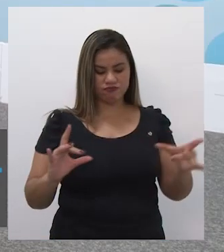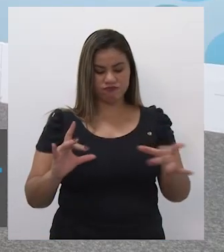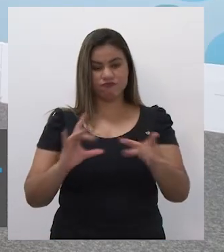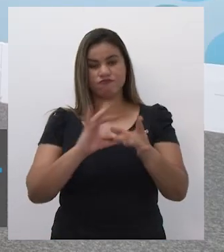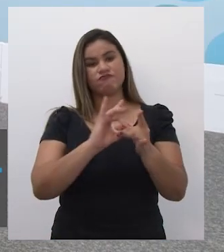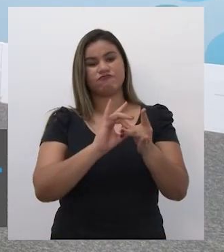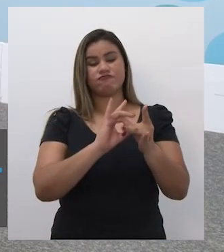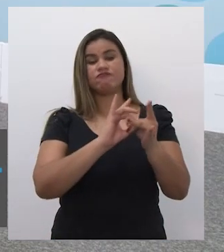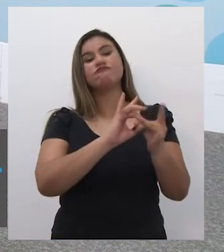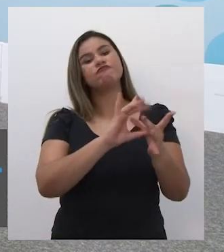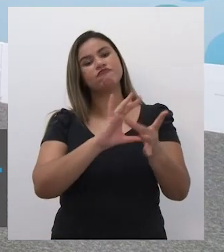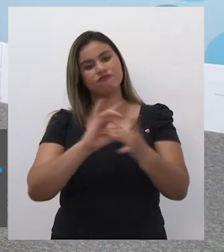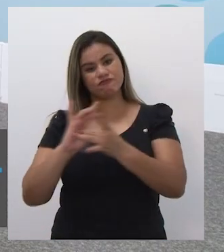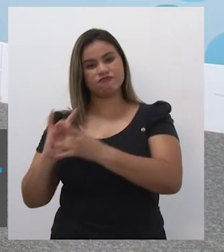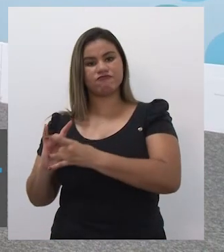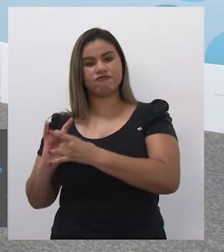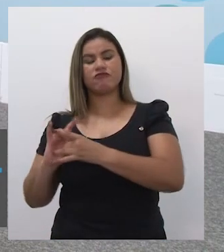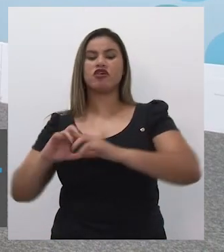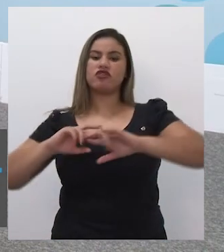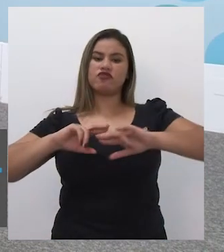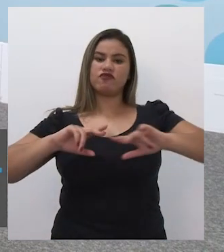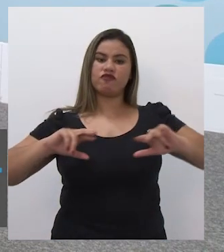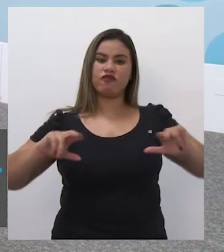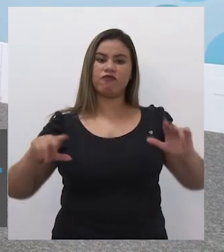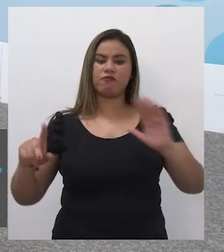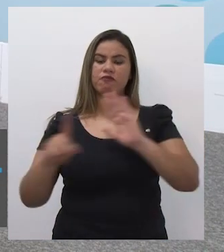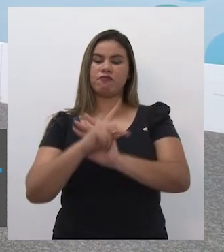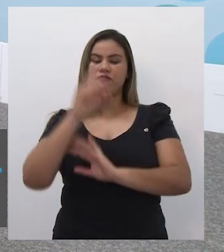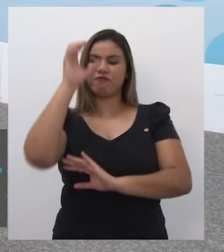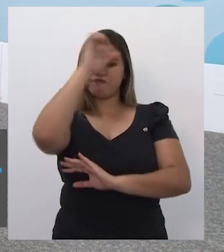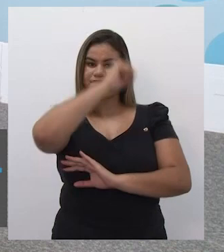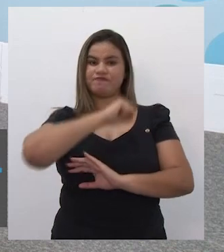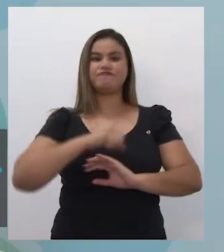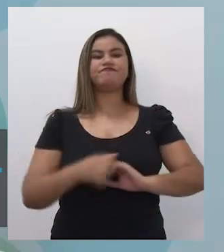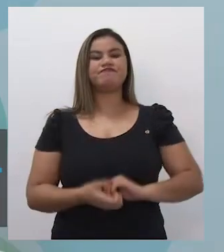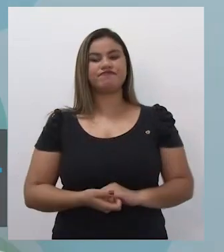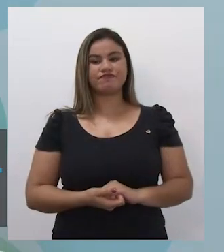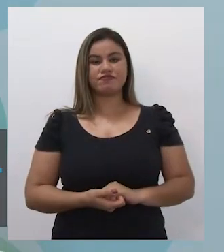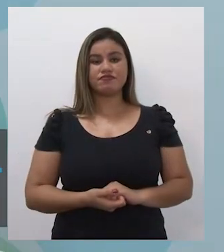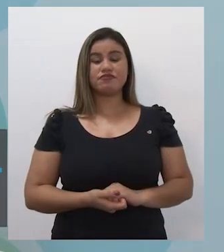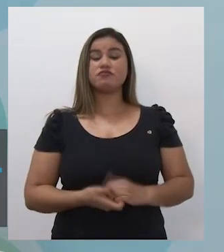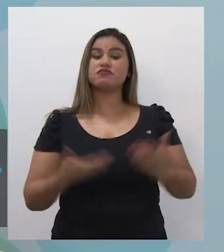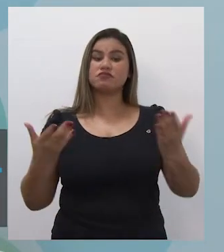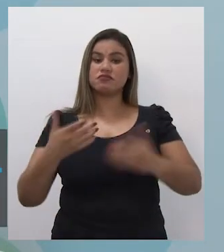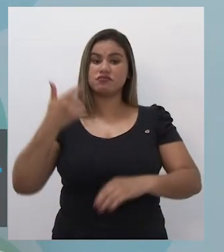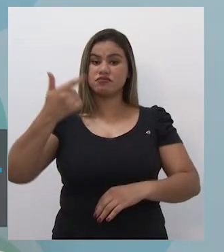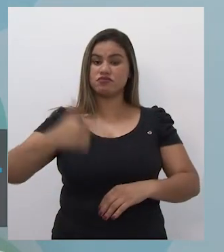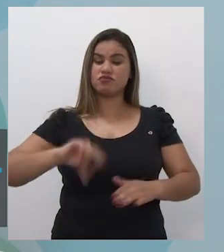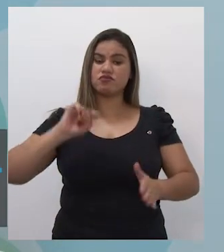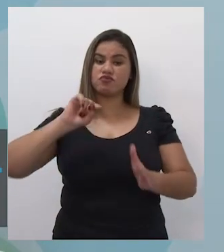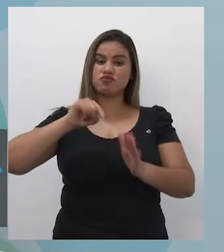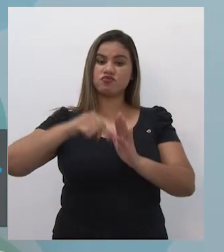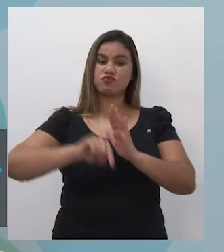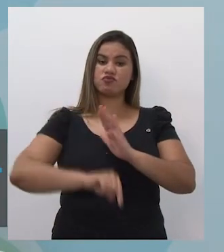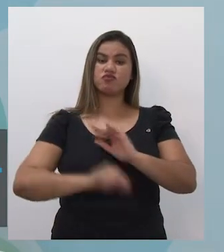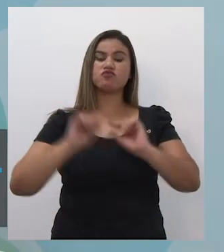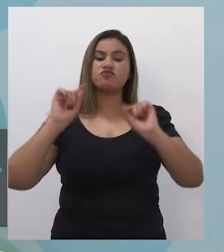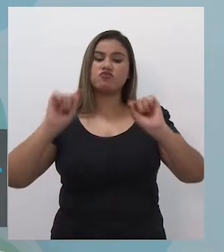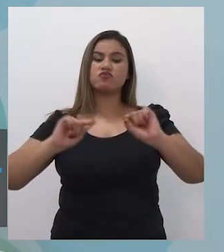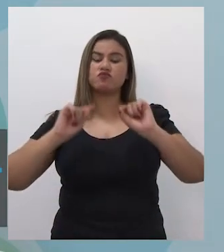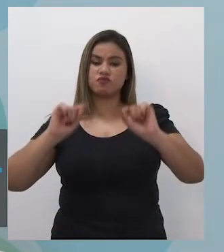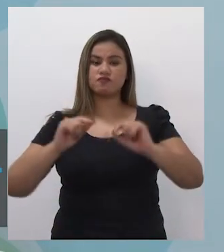contextualização por meio das diversas áreas do conhecimento. Agora a gente vai aprofundar um pouquinho, então, em